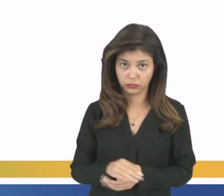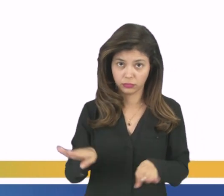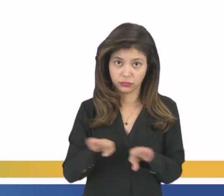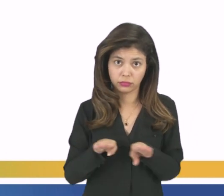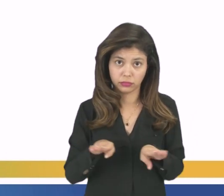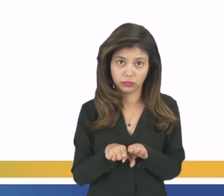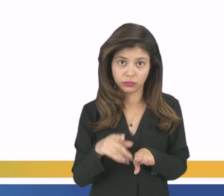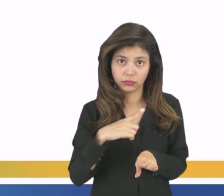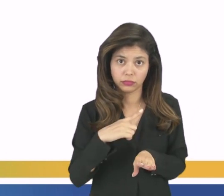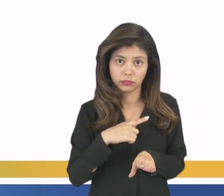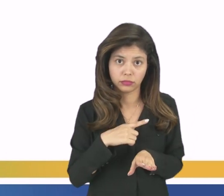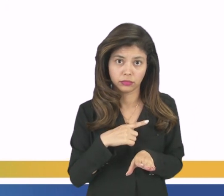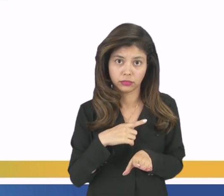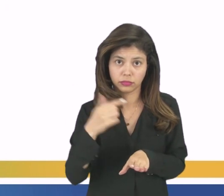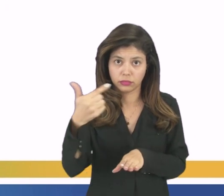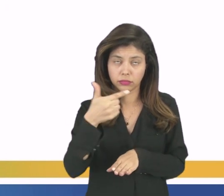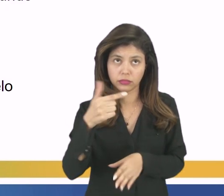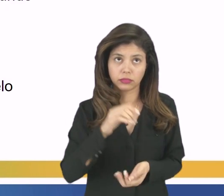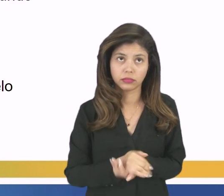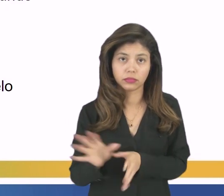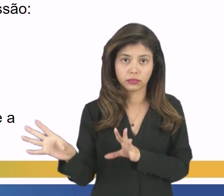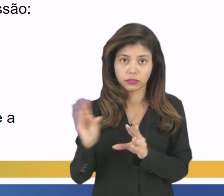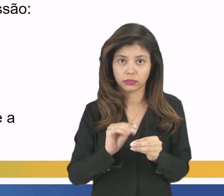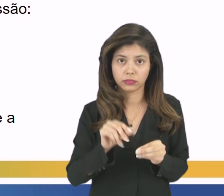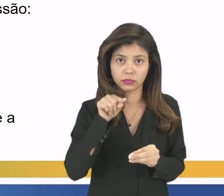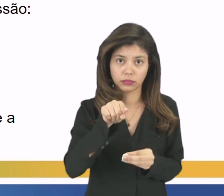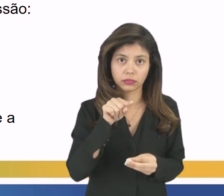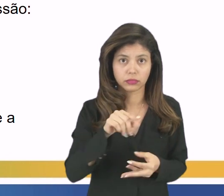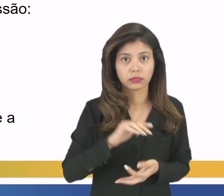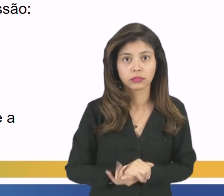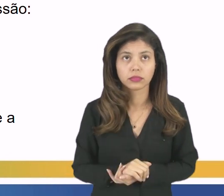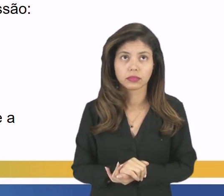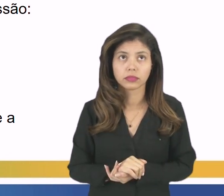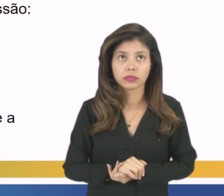ao quadrado mais esse ao quadrado, que está colocado aqui, ó.